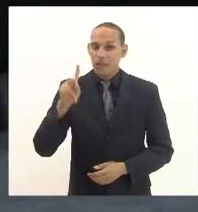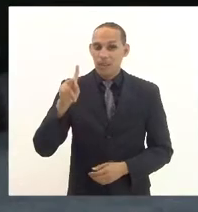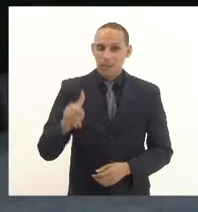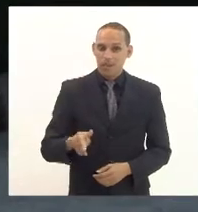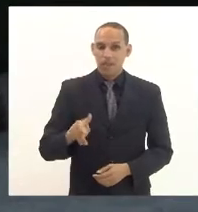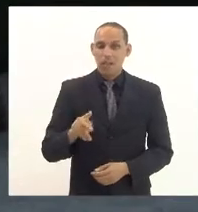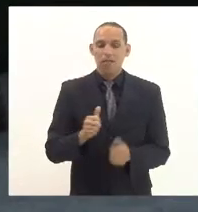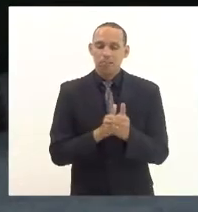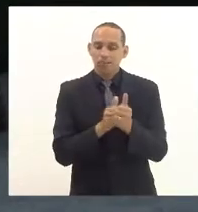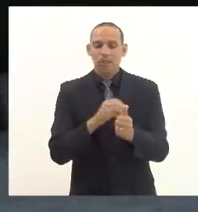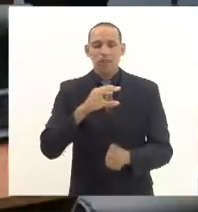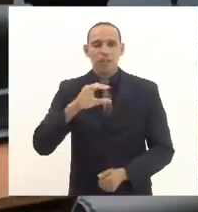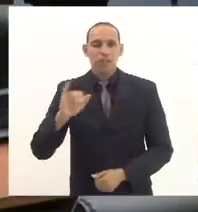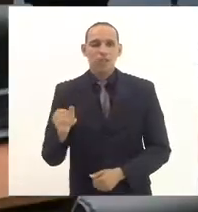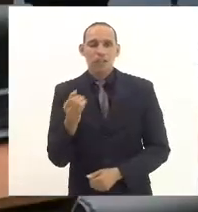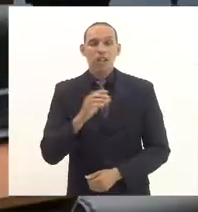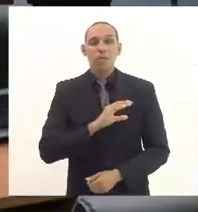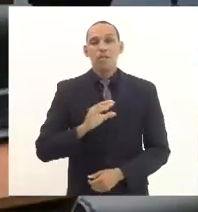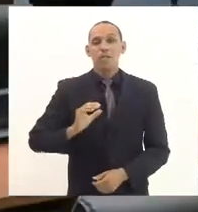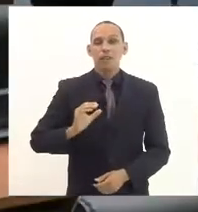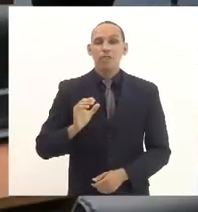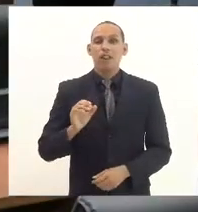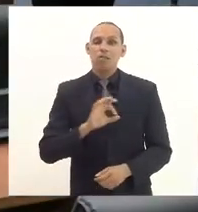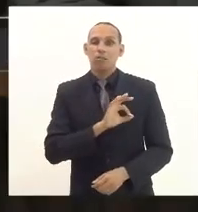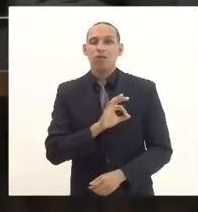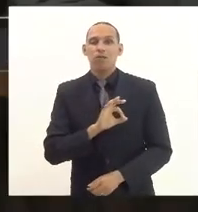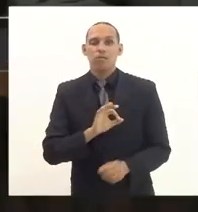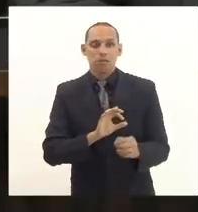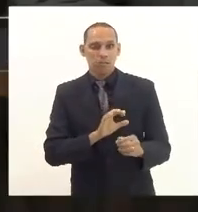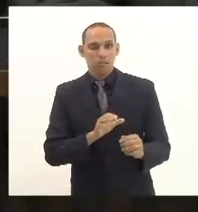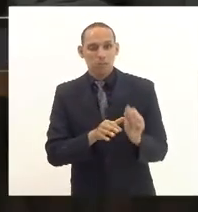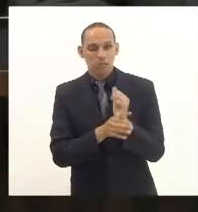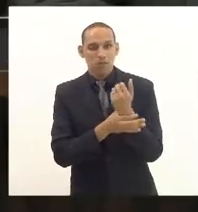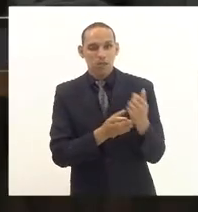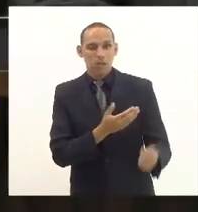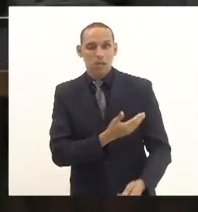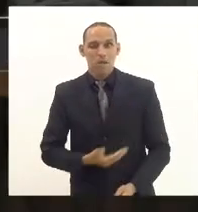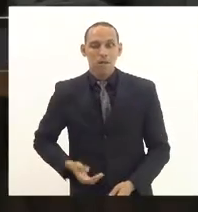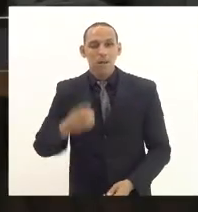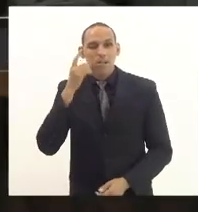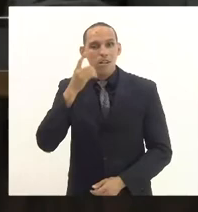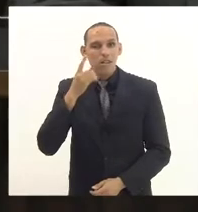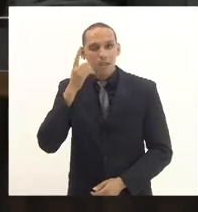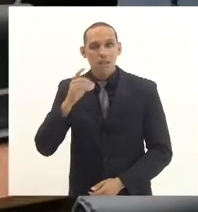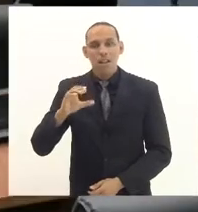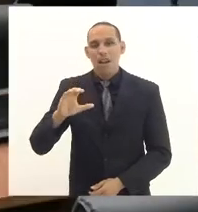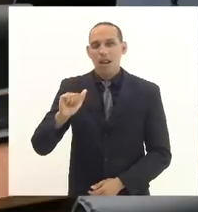Presidente, acompanha a CCJ. Pela Comissão de Segurança Pública, delegado Carlos Augusto.